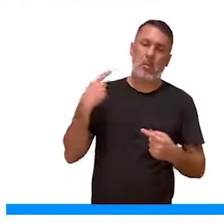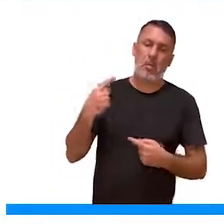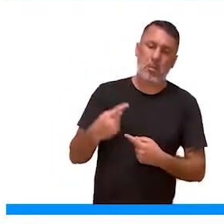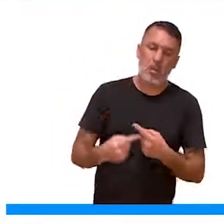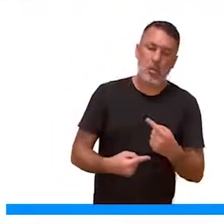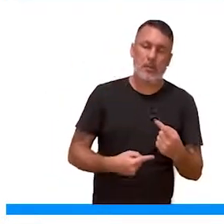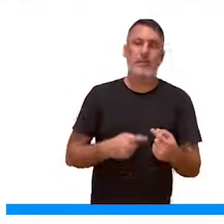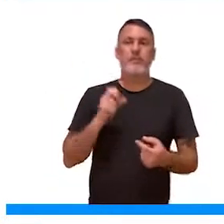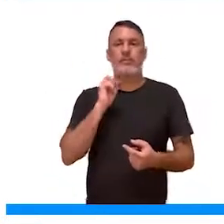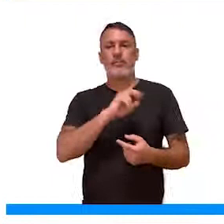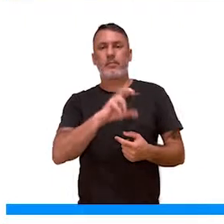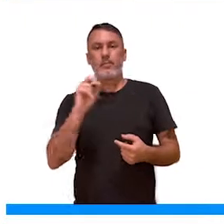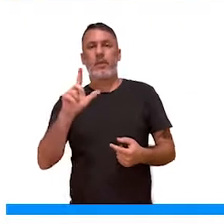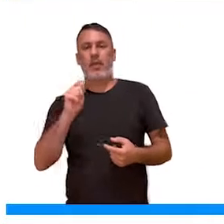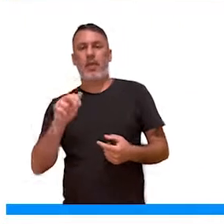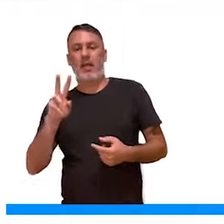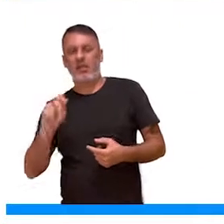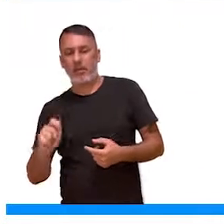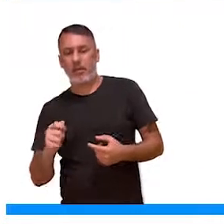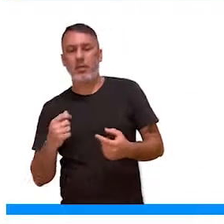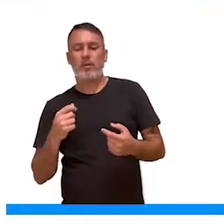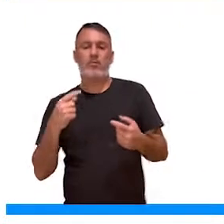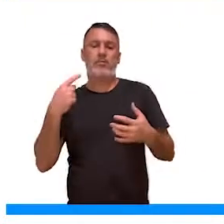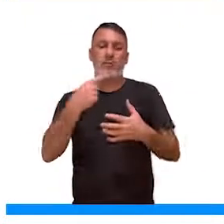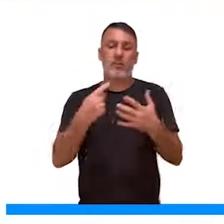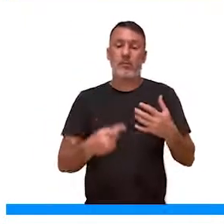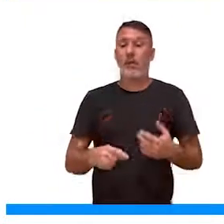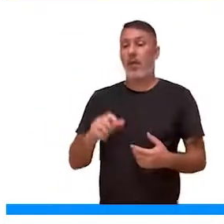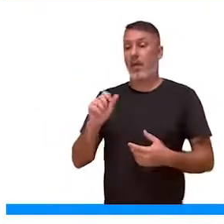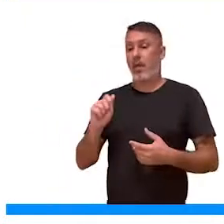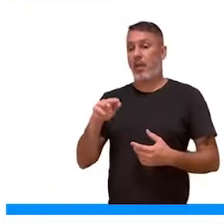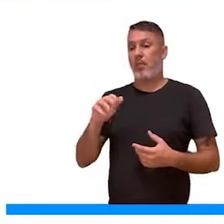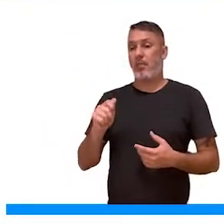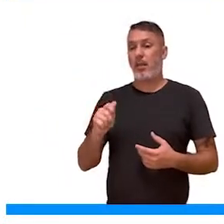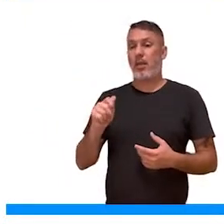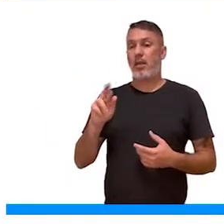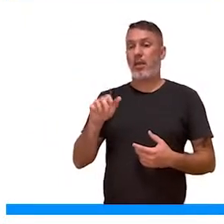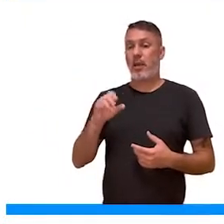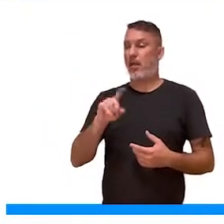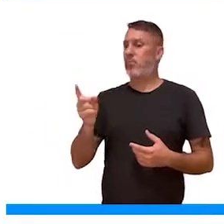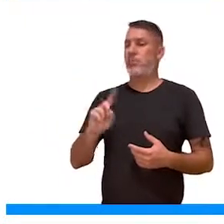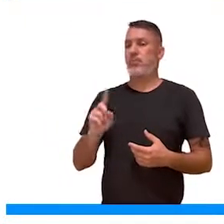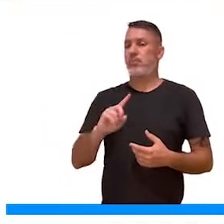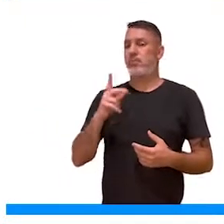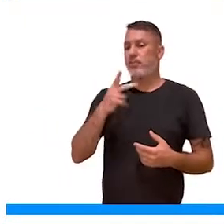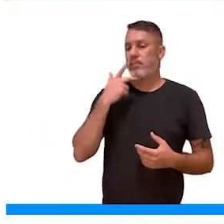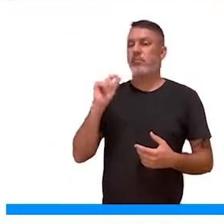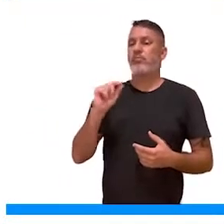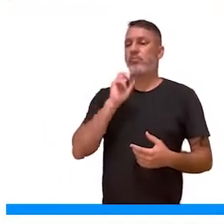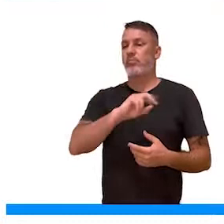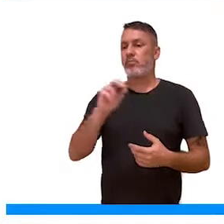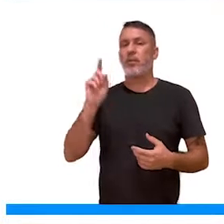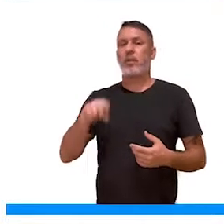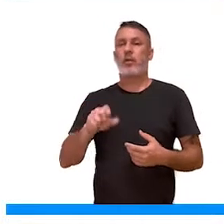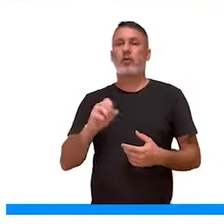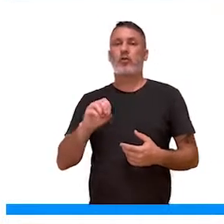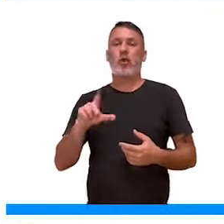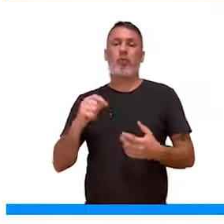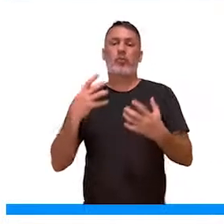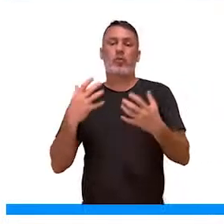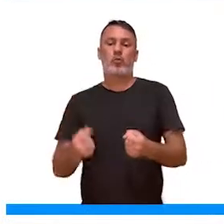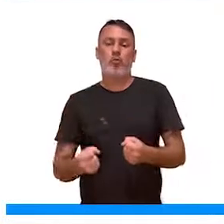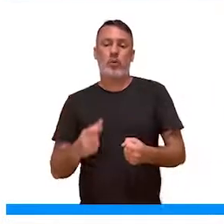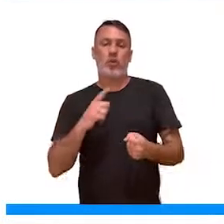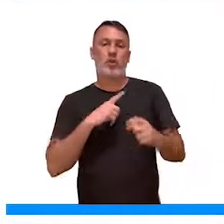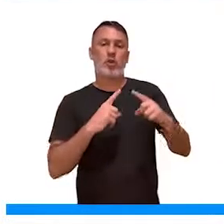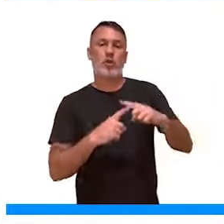né, os cistos dessas larvas em alimentos ou água. O amarelão não. A larva é lançada no solo e